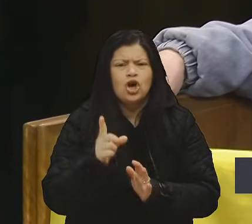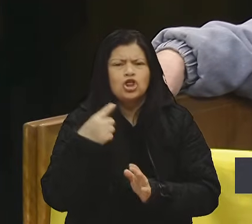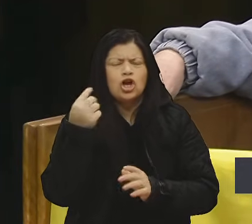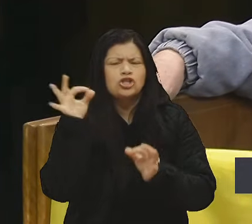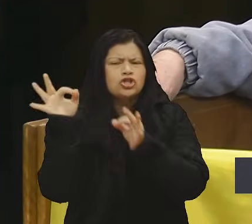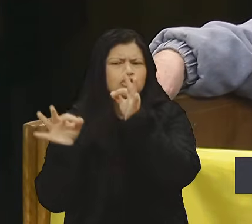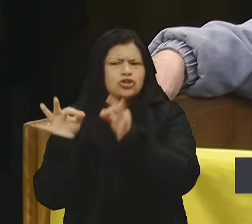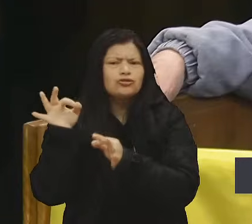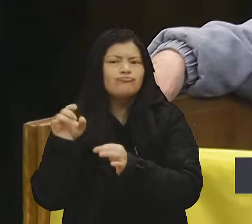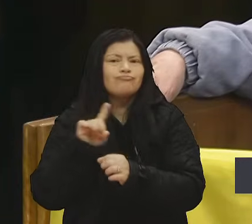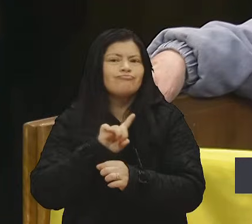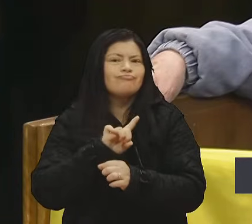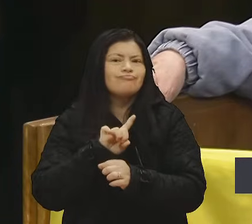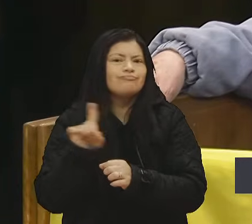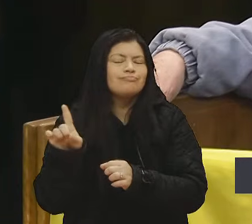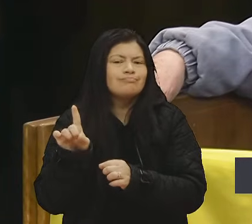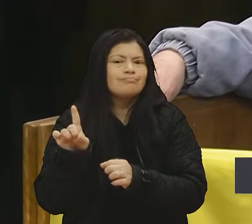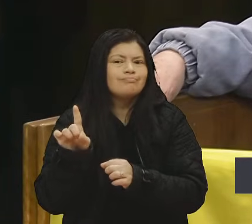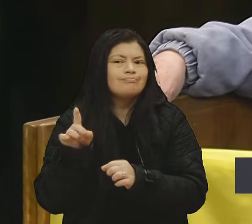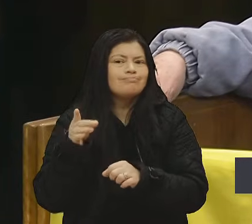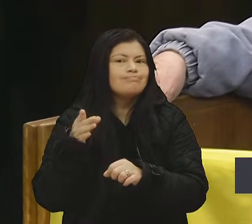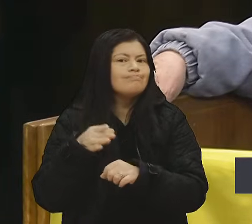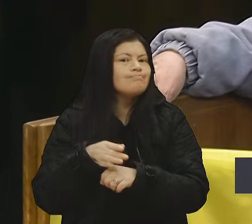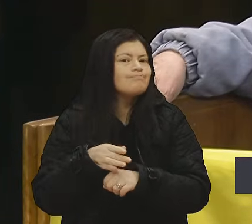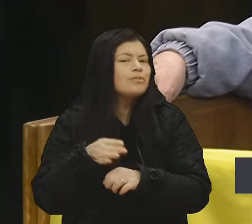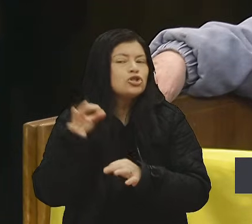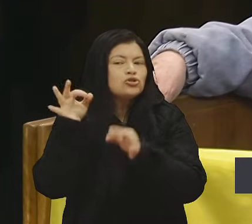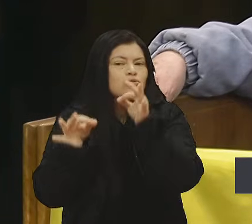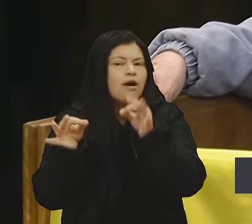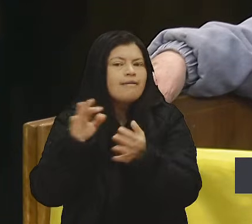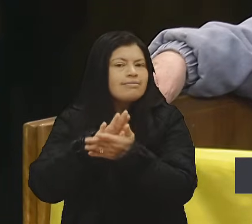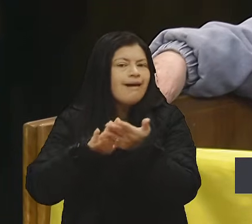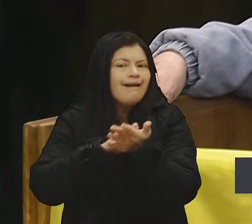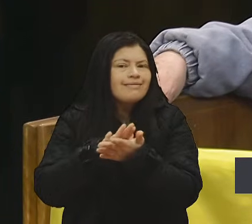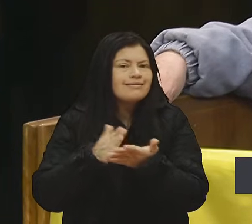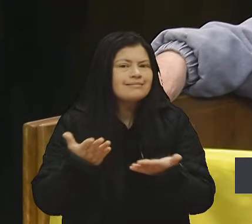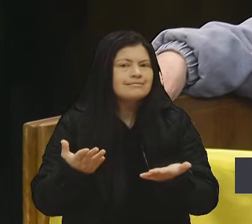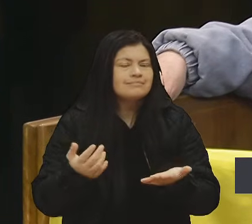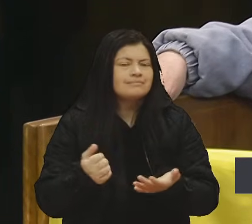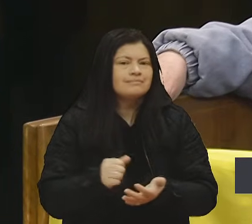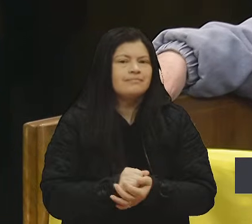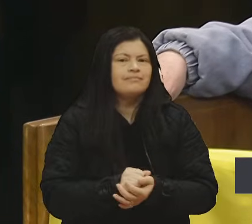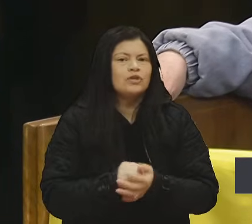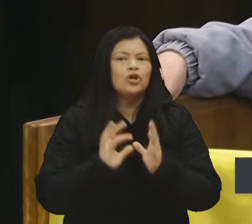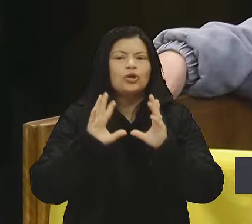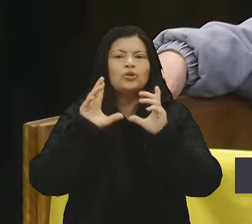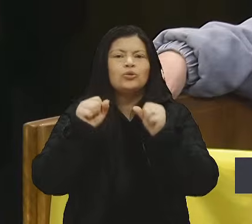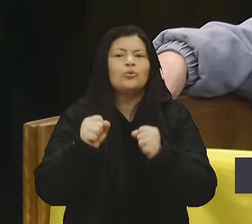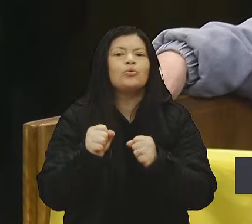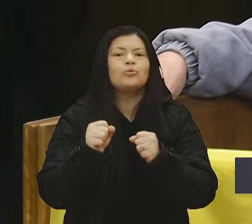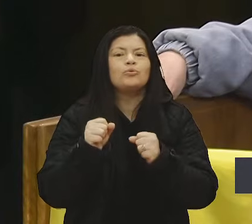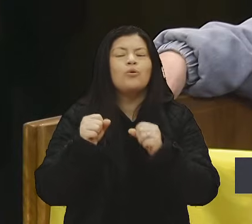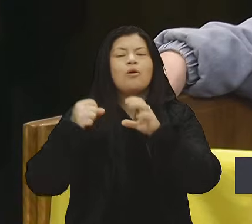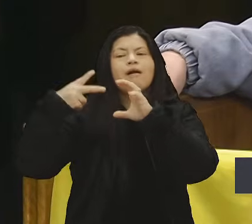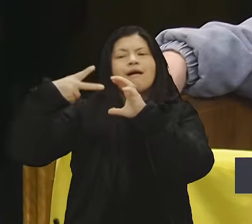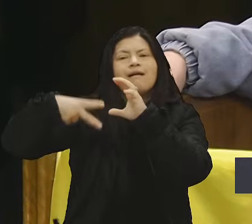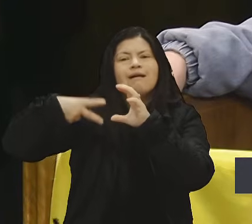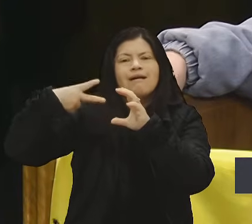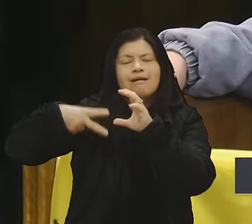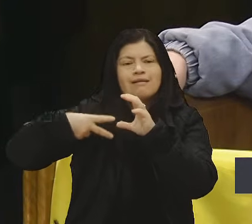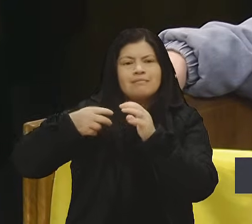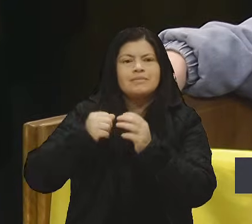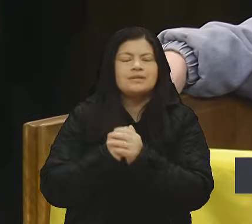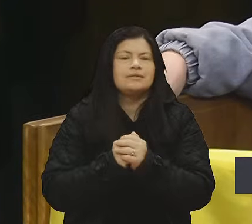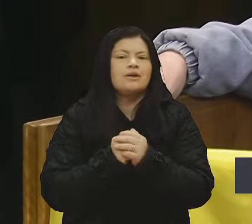judiciário não esteja apto para julgar absolutamente nada. É tudo na Câmara